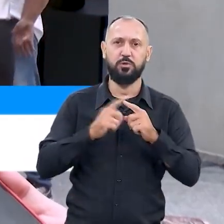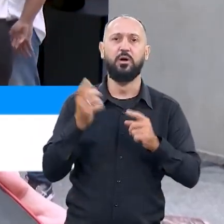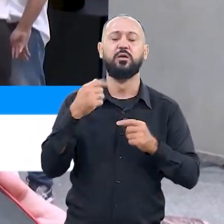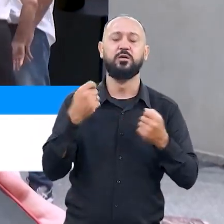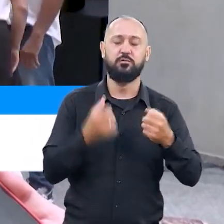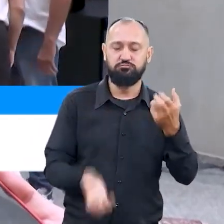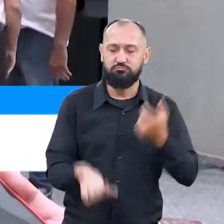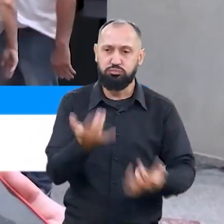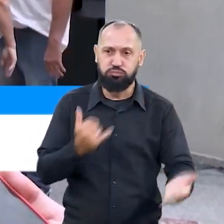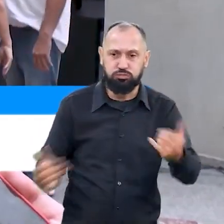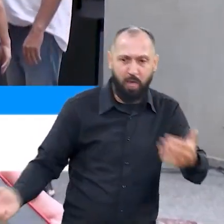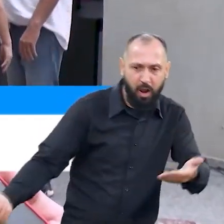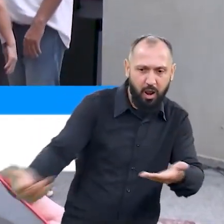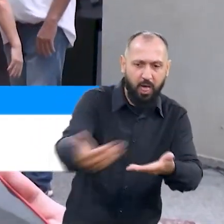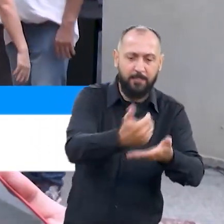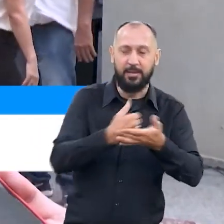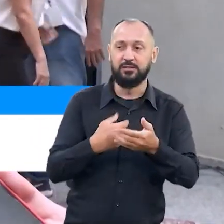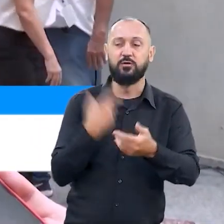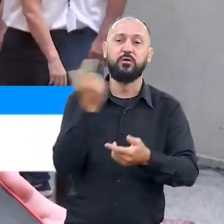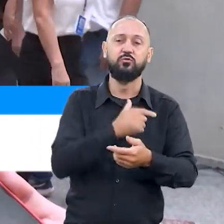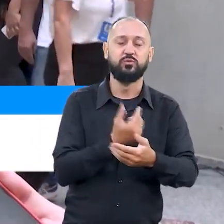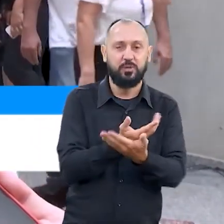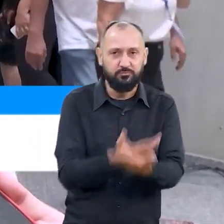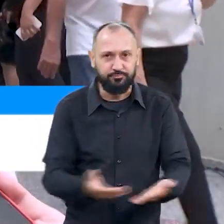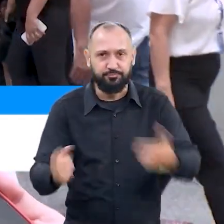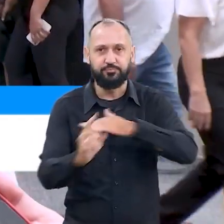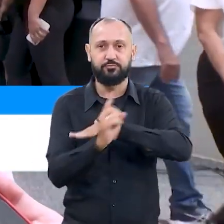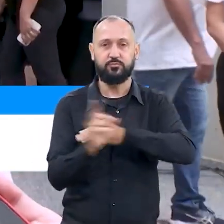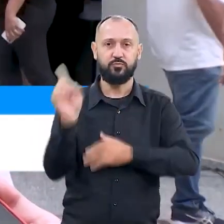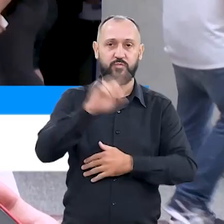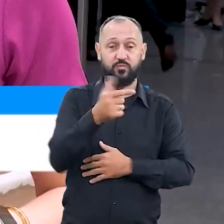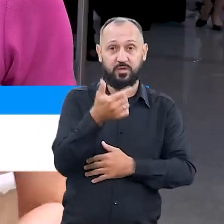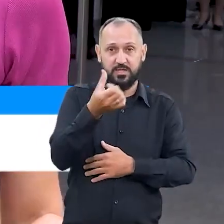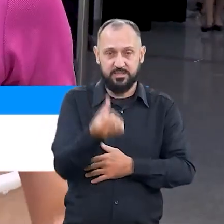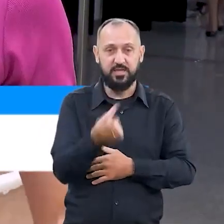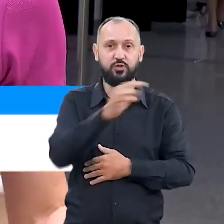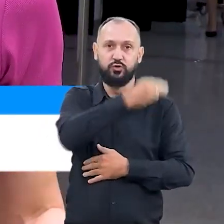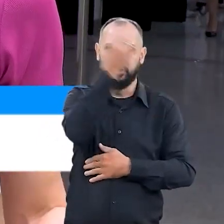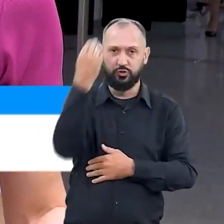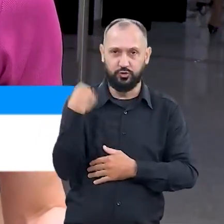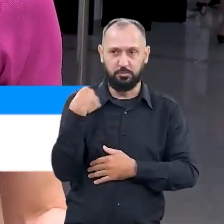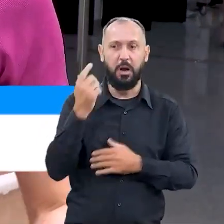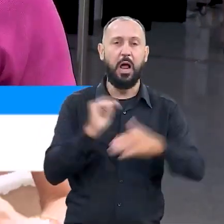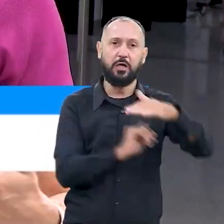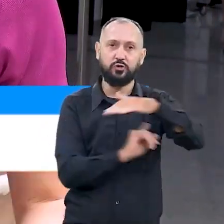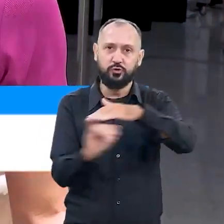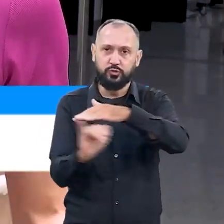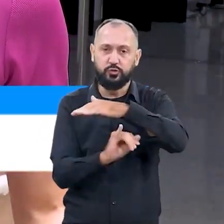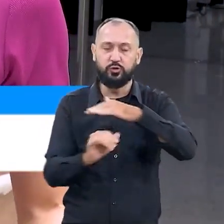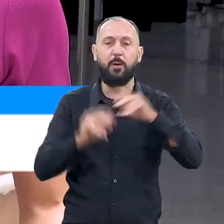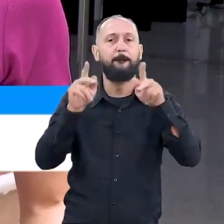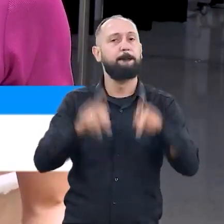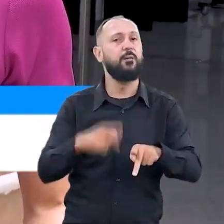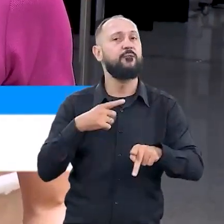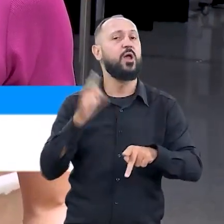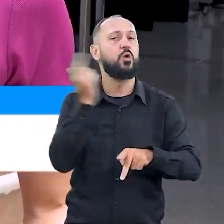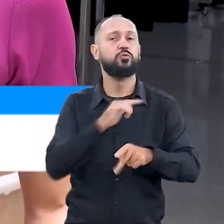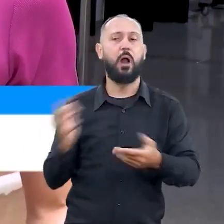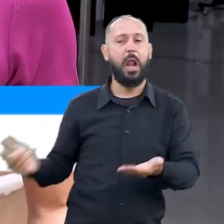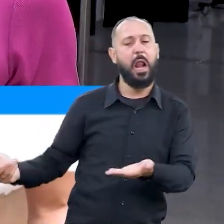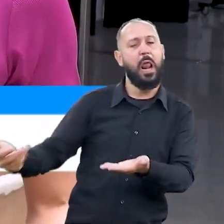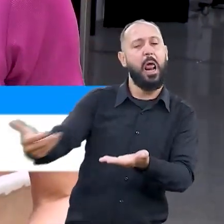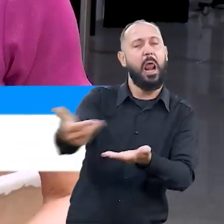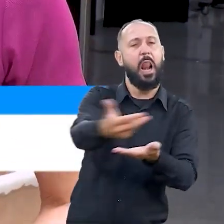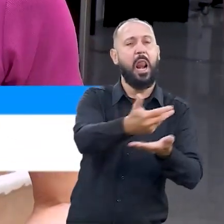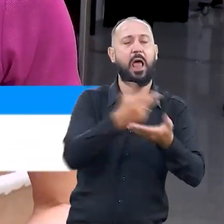Porque o nosso objetivo é, quanto mais arrecadar, mais pessoas vão ser atendidas. Até o dia 26 de maio, os órgãos públicos